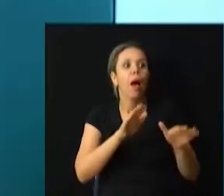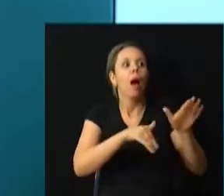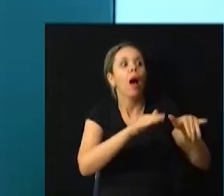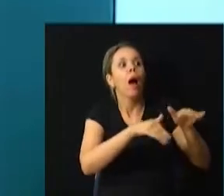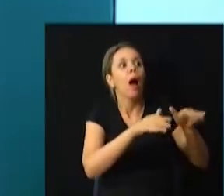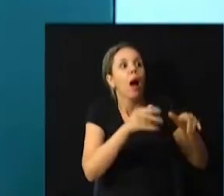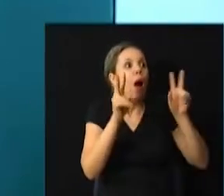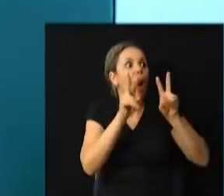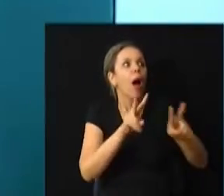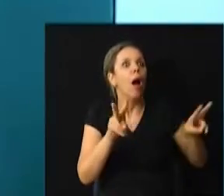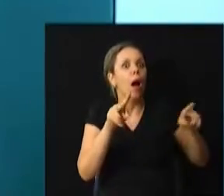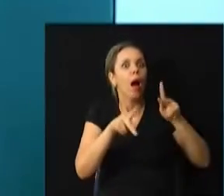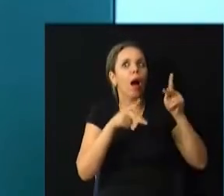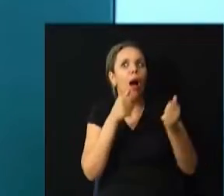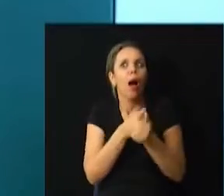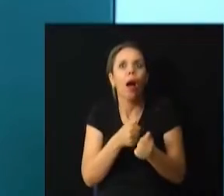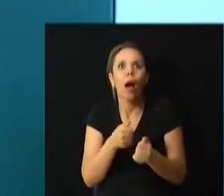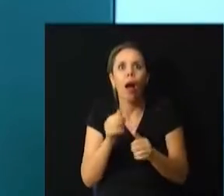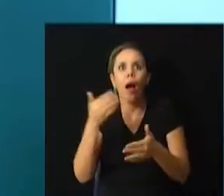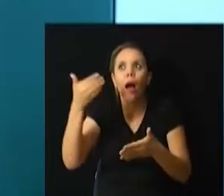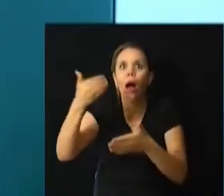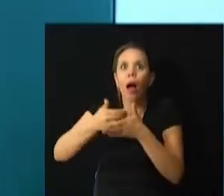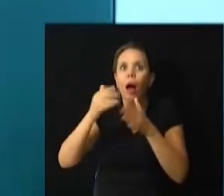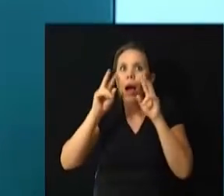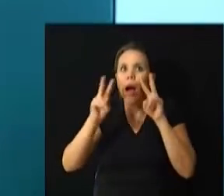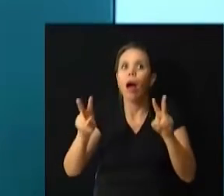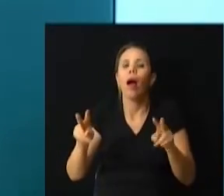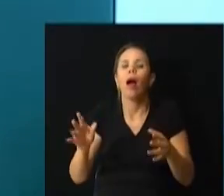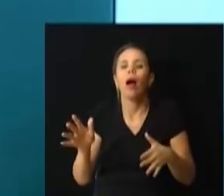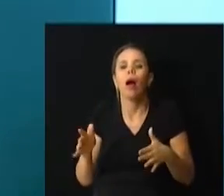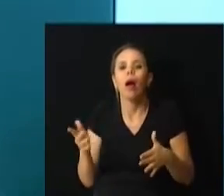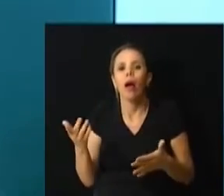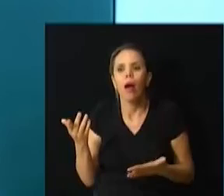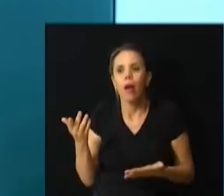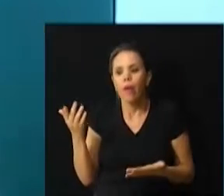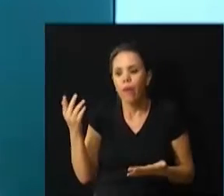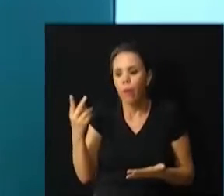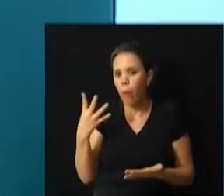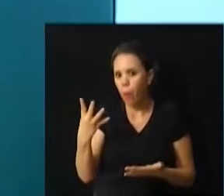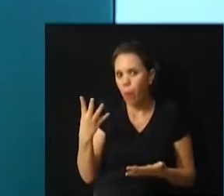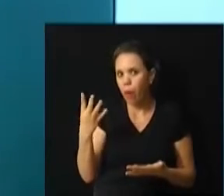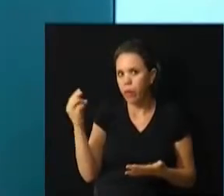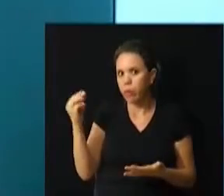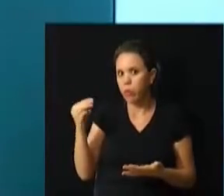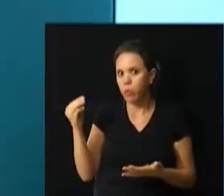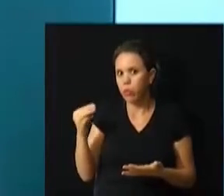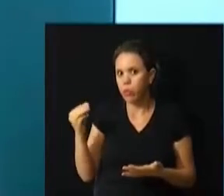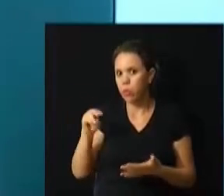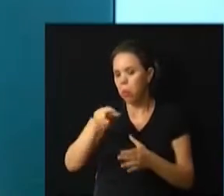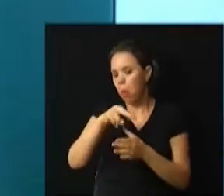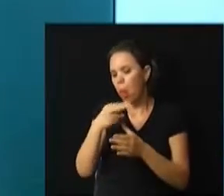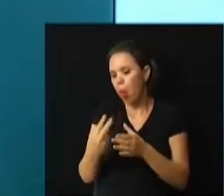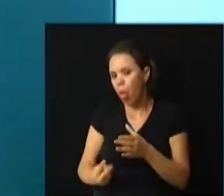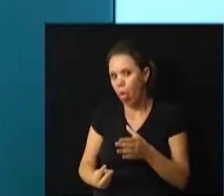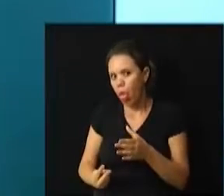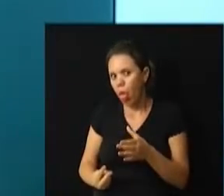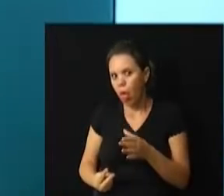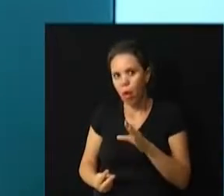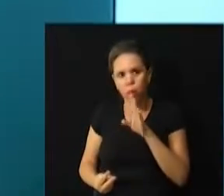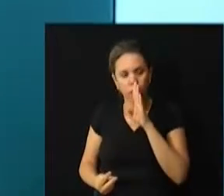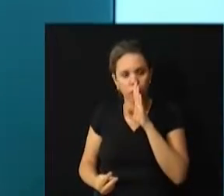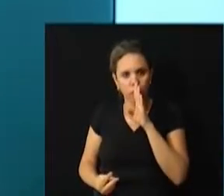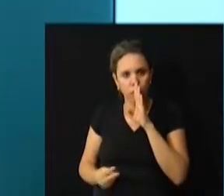piscina, onde o campo visual do adulto está coberto, tá? Se ela ficar ali 4 minutos